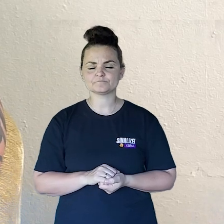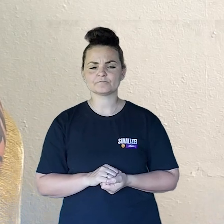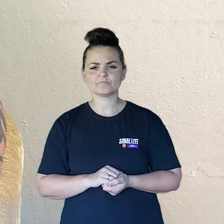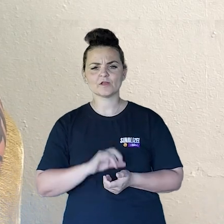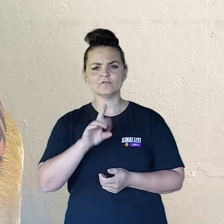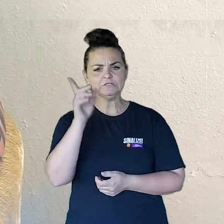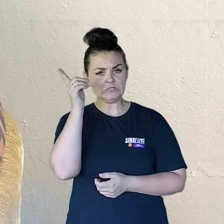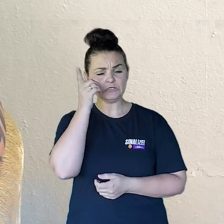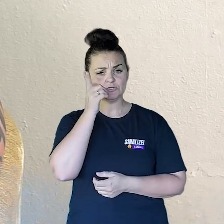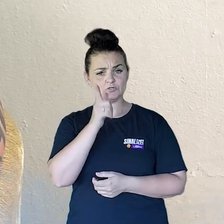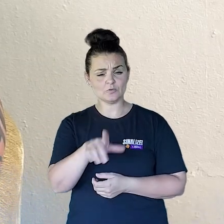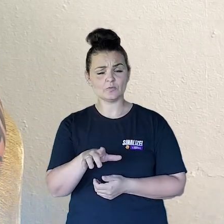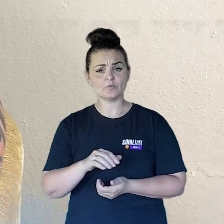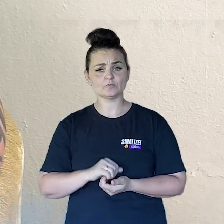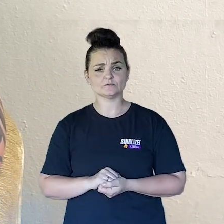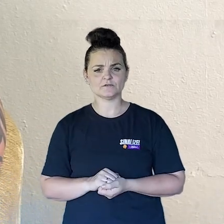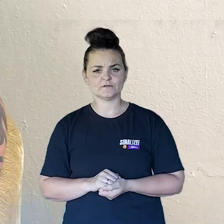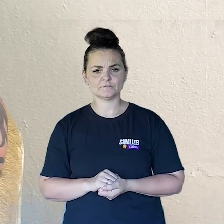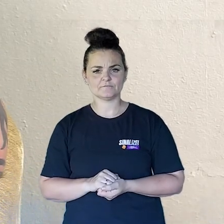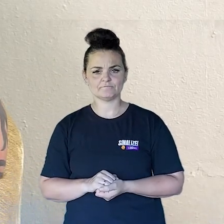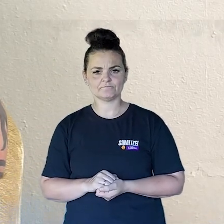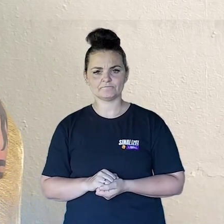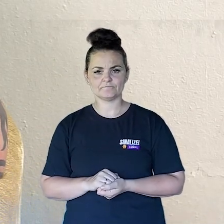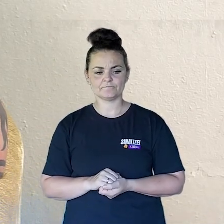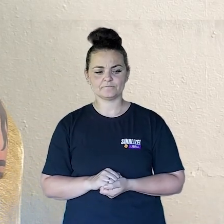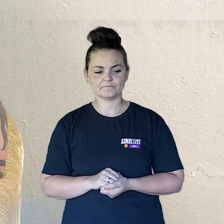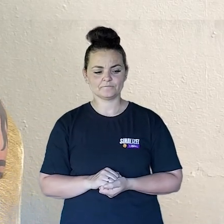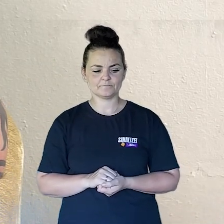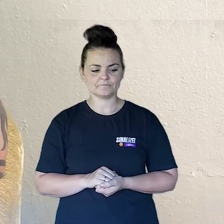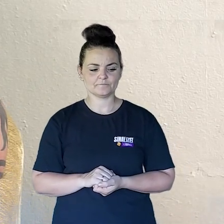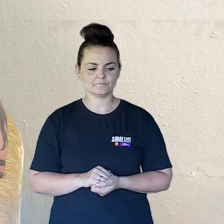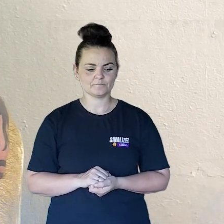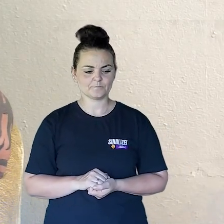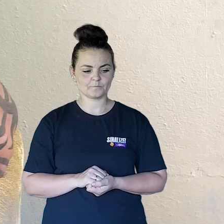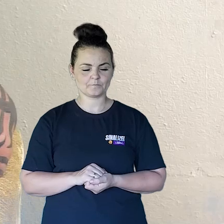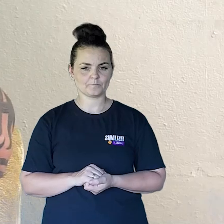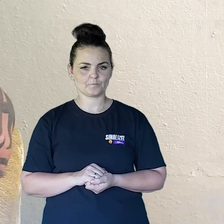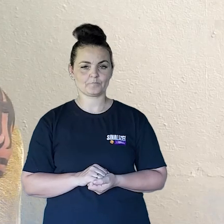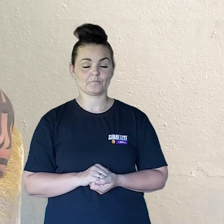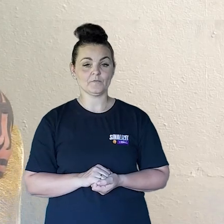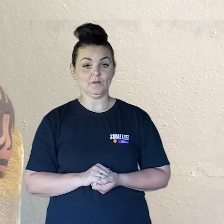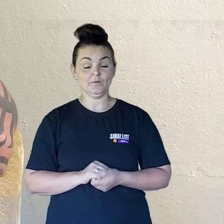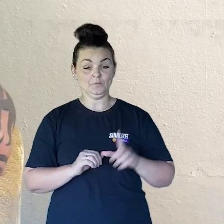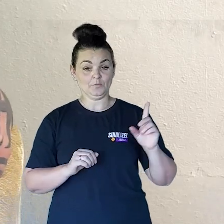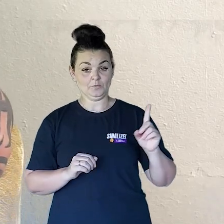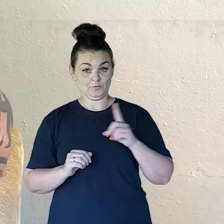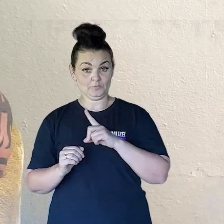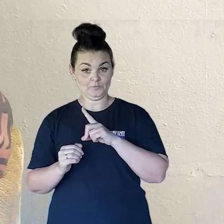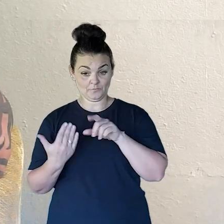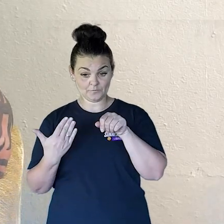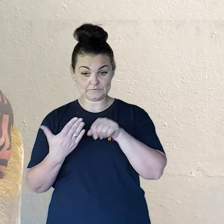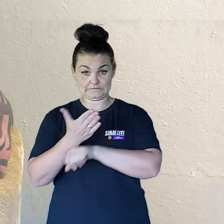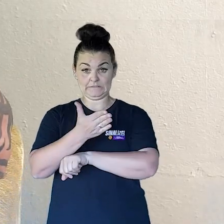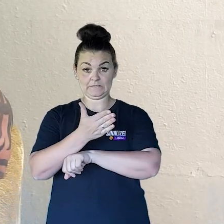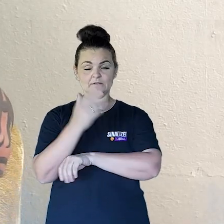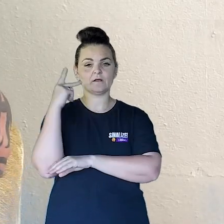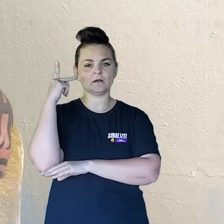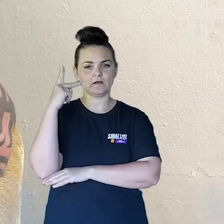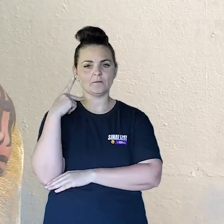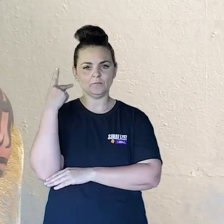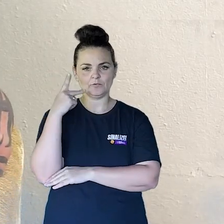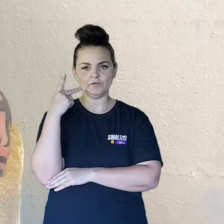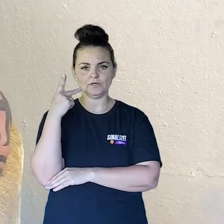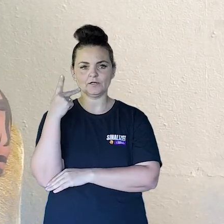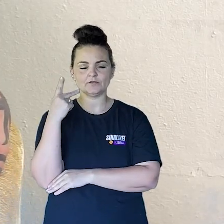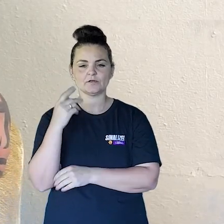você só consegue, como eu digo, quando você vem para a política, não adianta eu fazer o